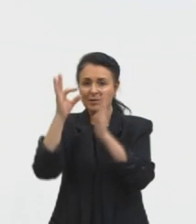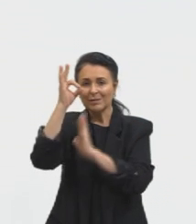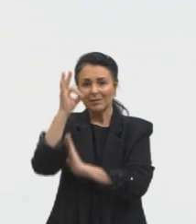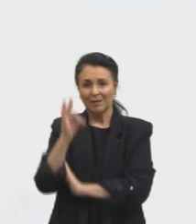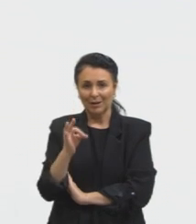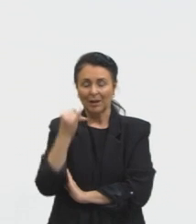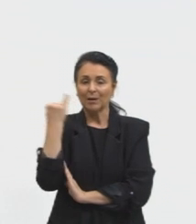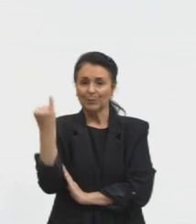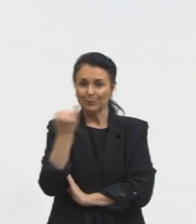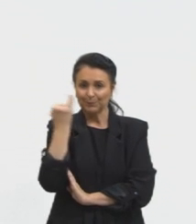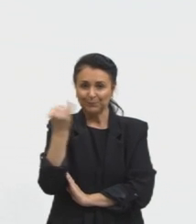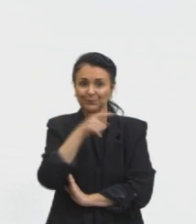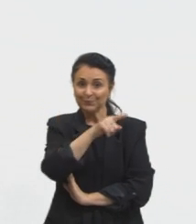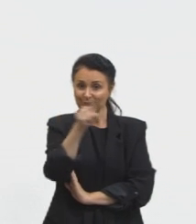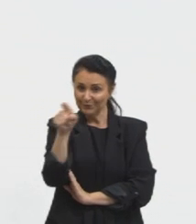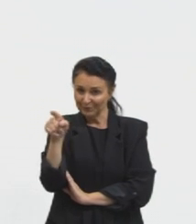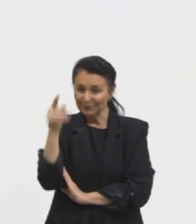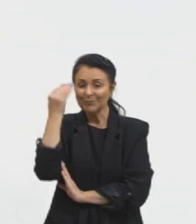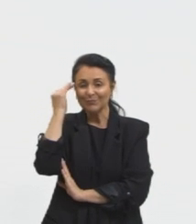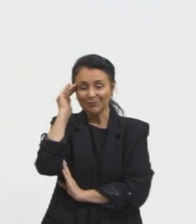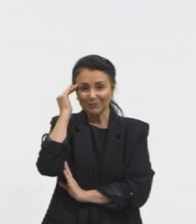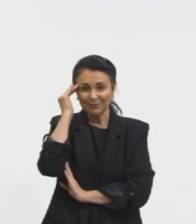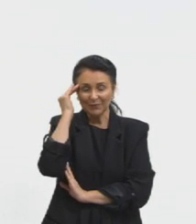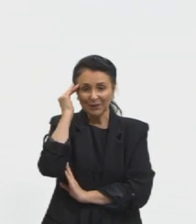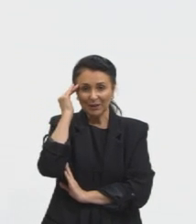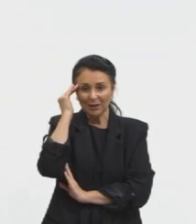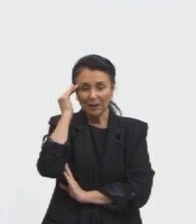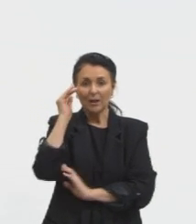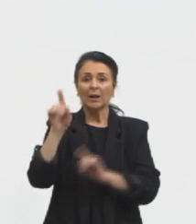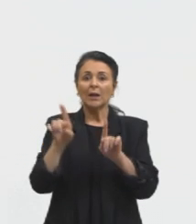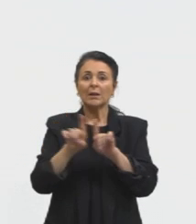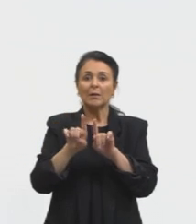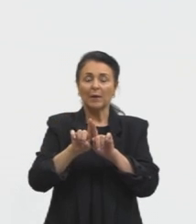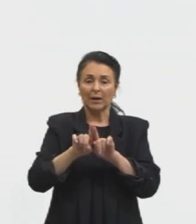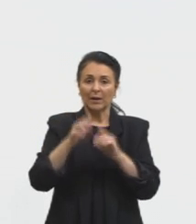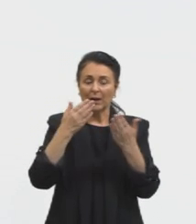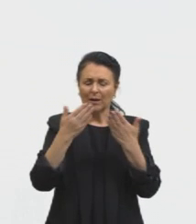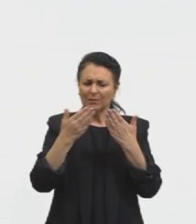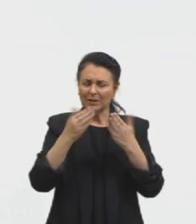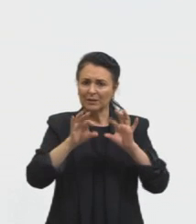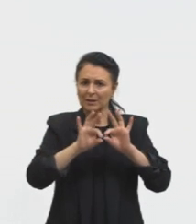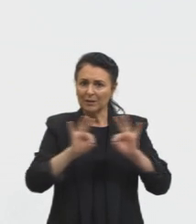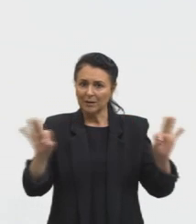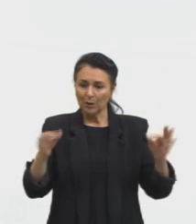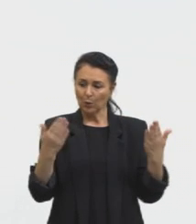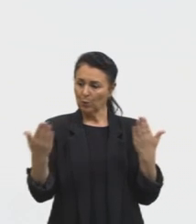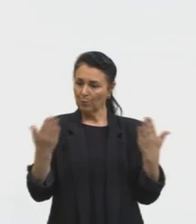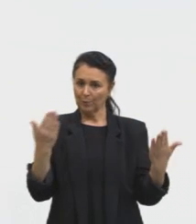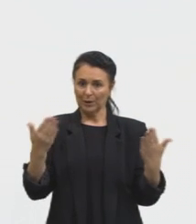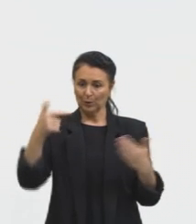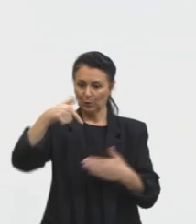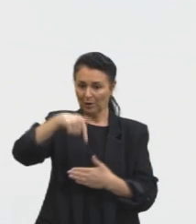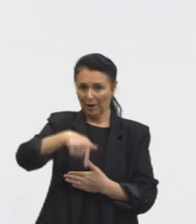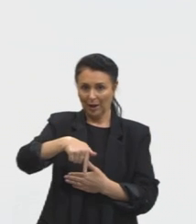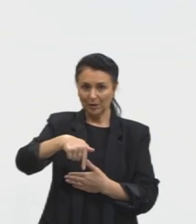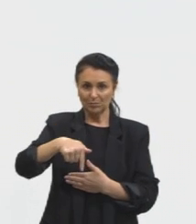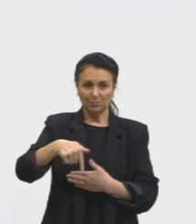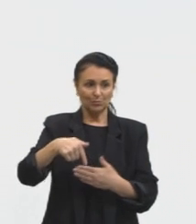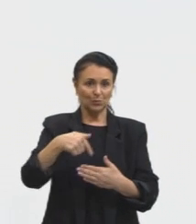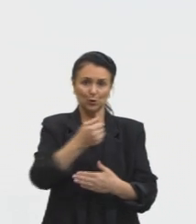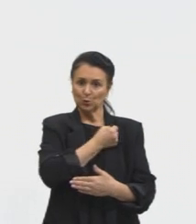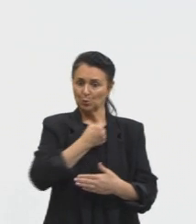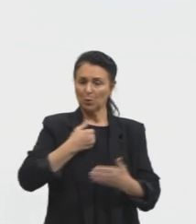importante a gente tem esse pensamento ainda variando a reta numérica comparando dois números reais quaisquer